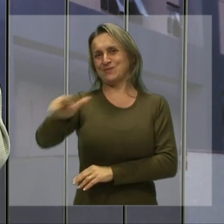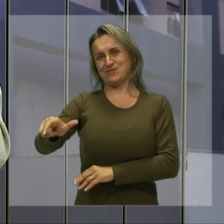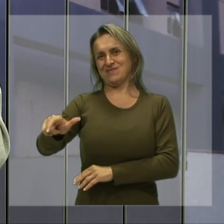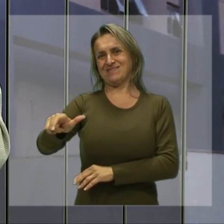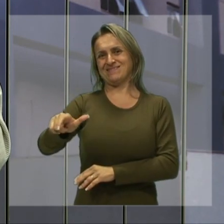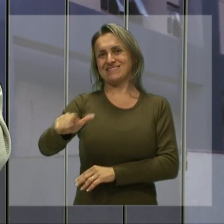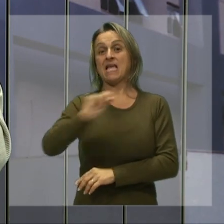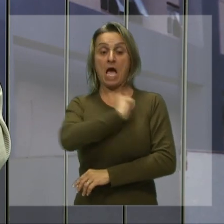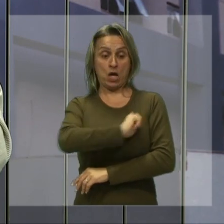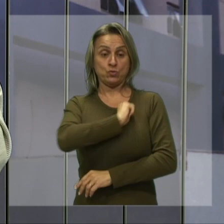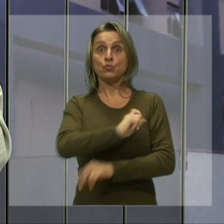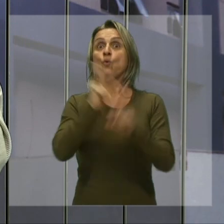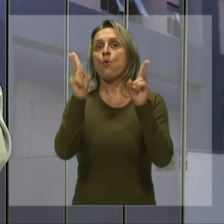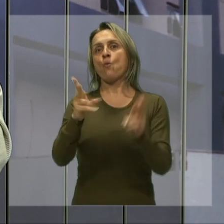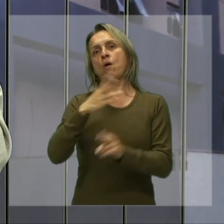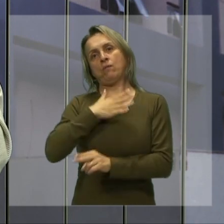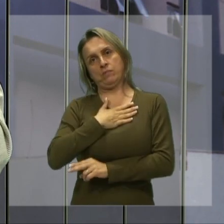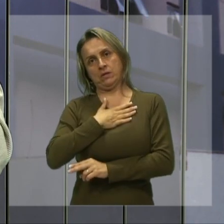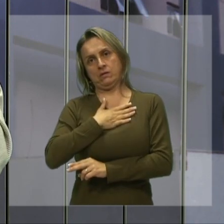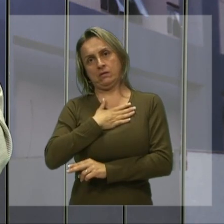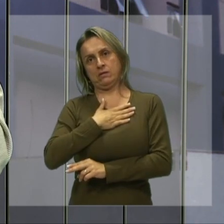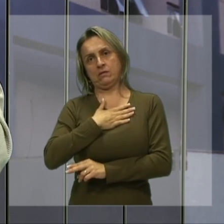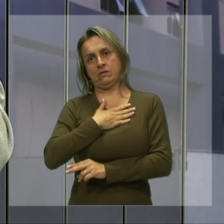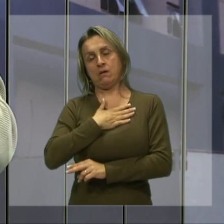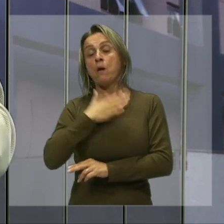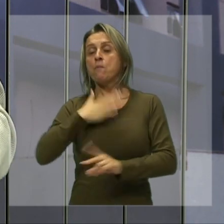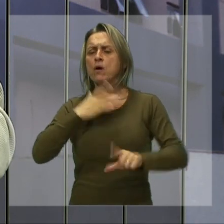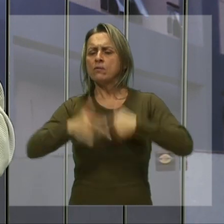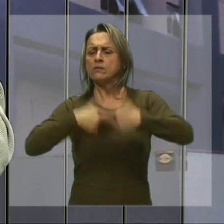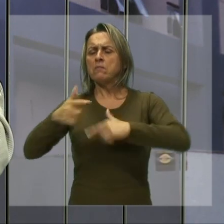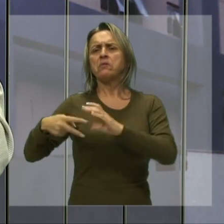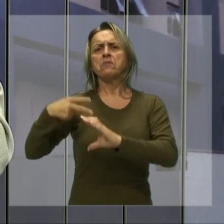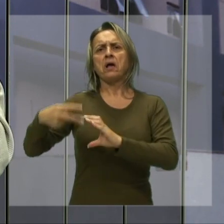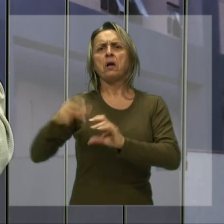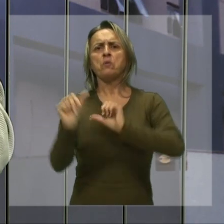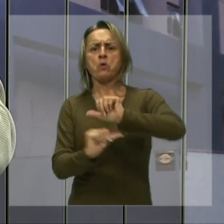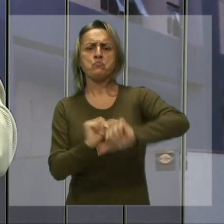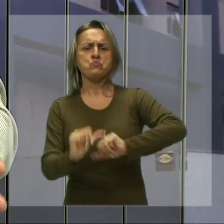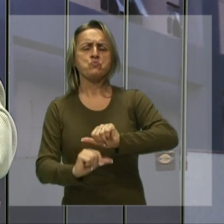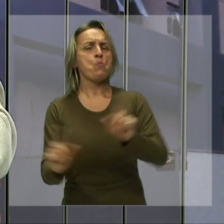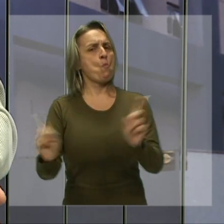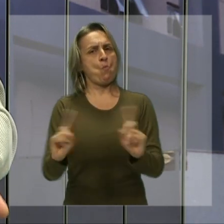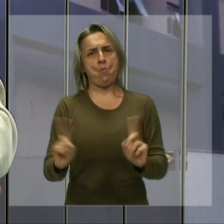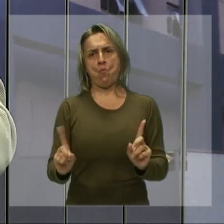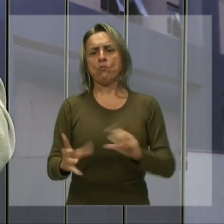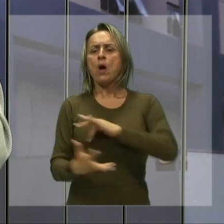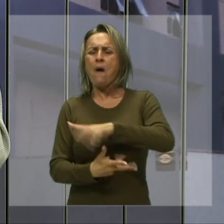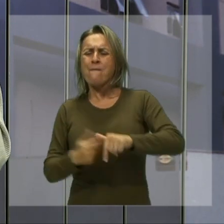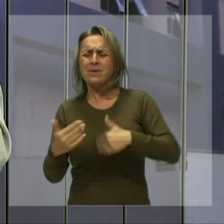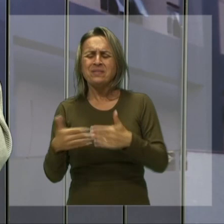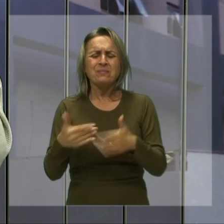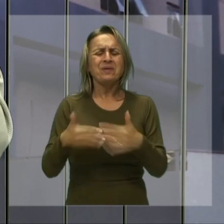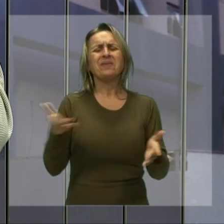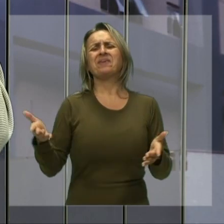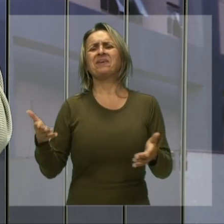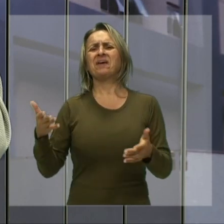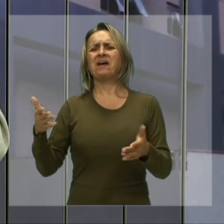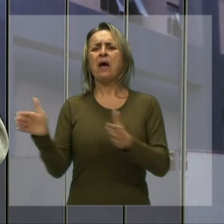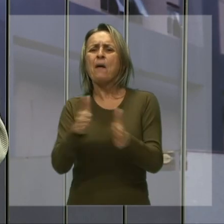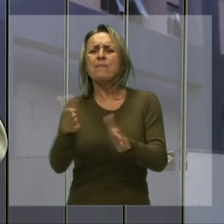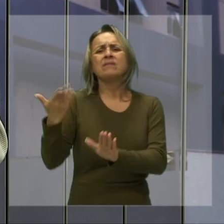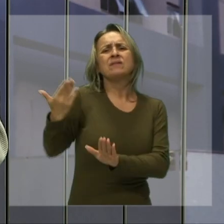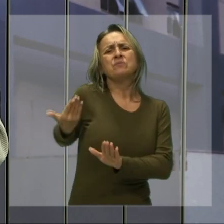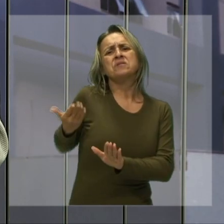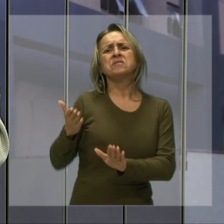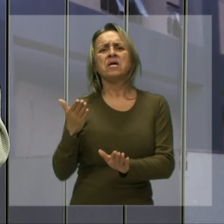população. Então, assim, o meu trabalho na Câmara não mudou, independente de pandemia ou não, do ano da legislatura passada ou dessa, eu